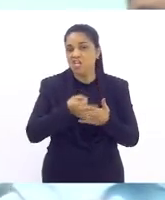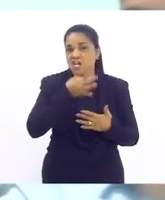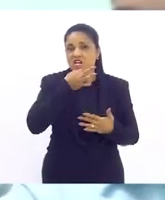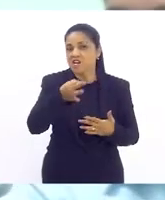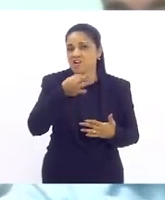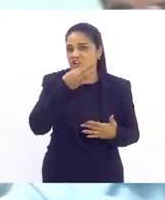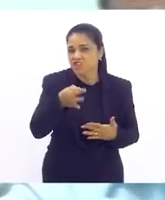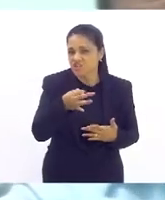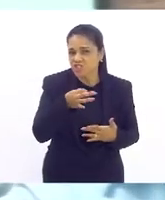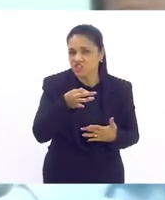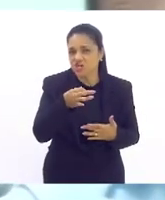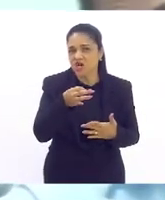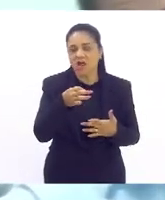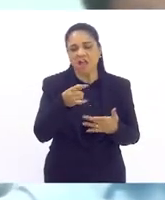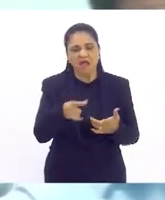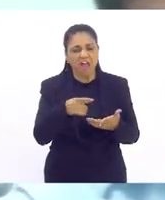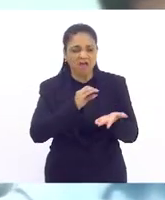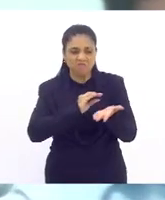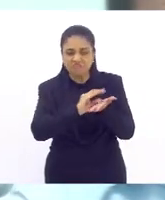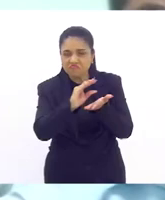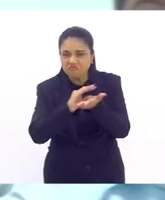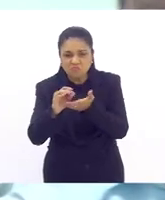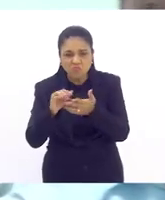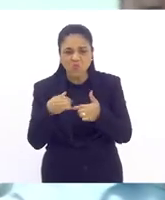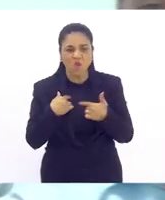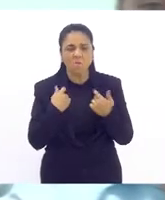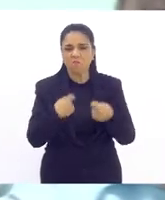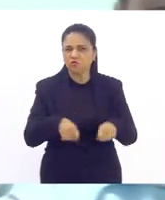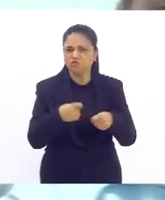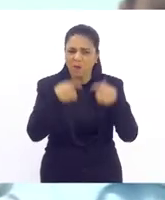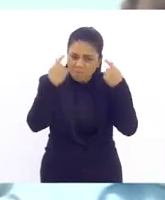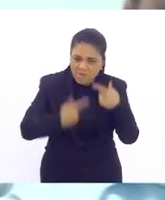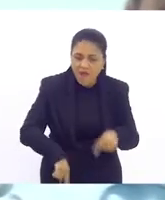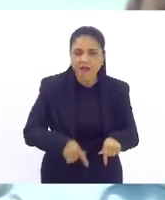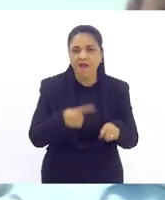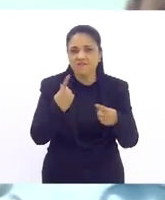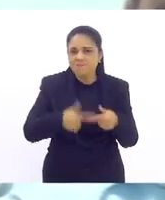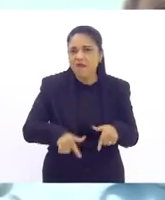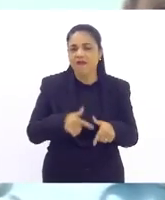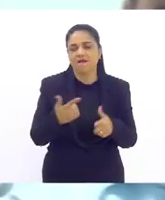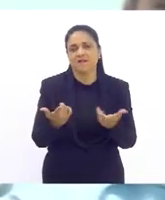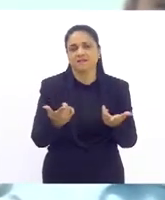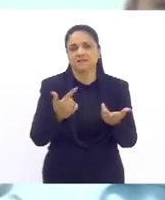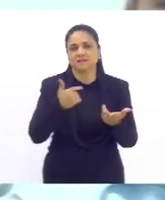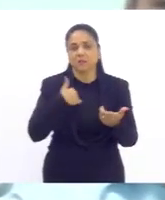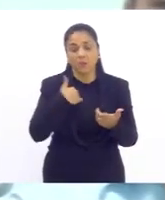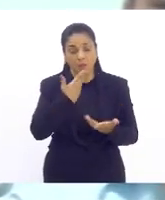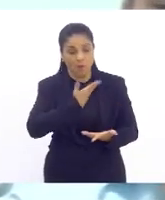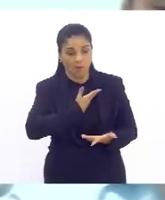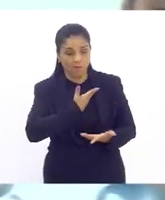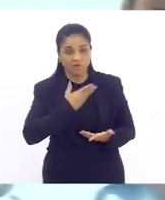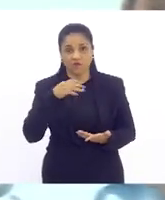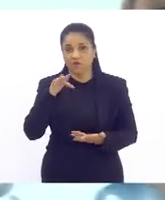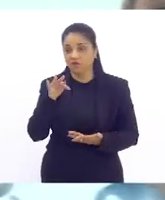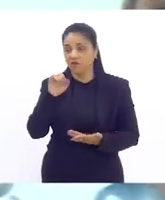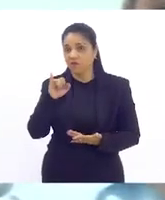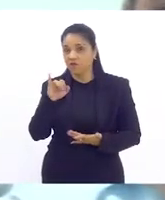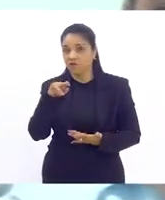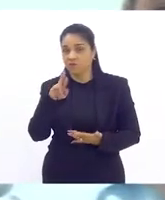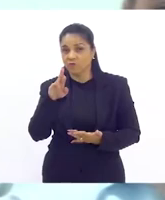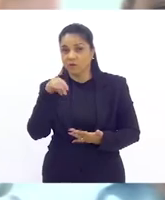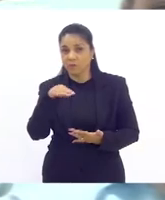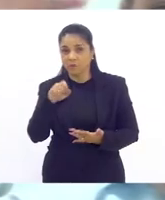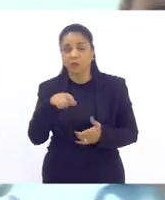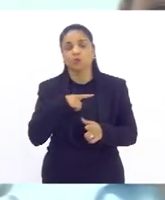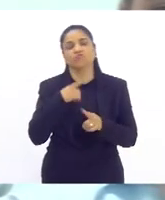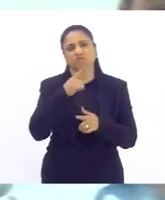crítica tipo ah não investiu tudo que poderia veja que meu companheiro Firmino que foi presidente do